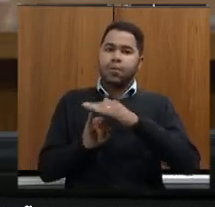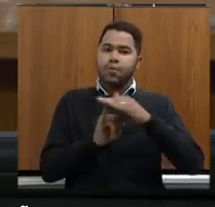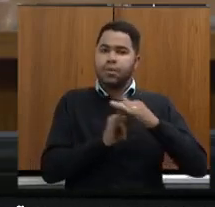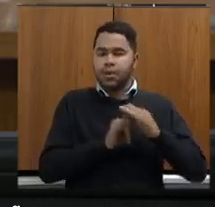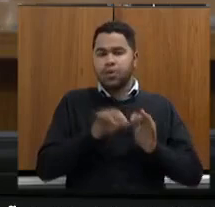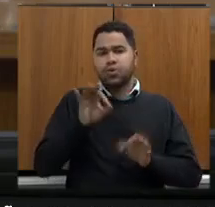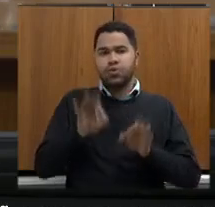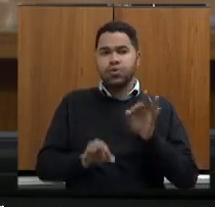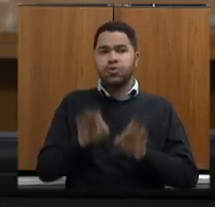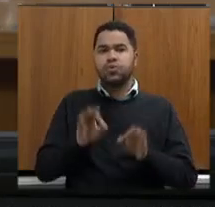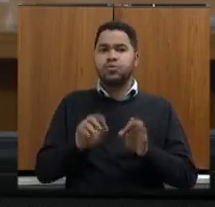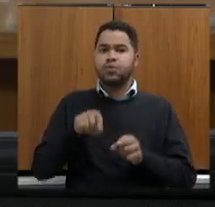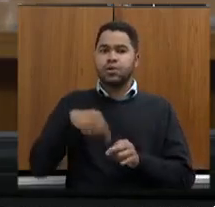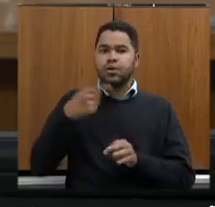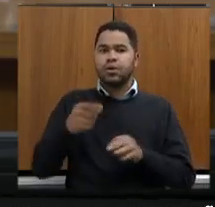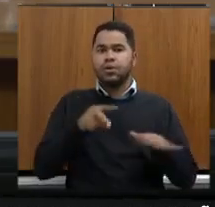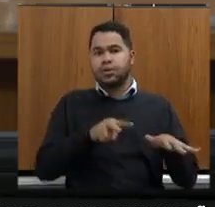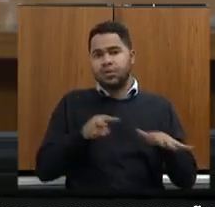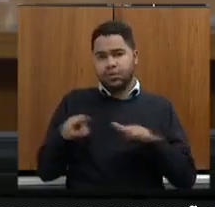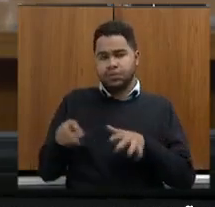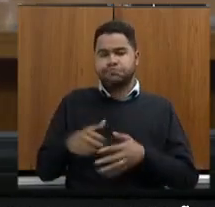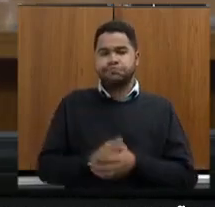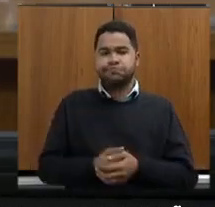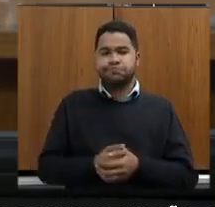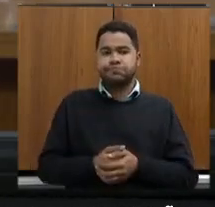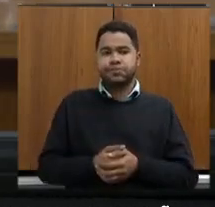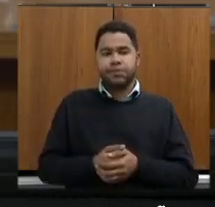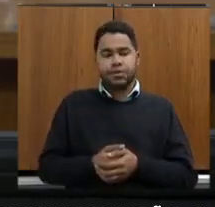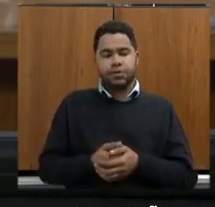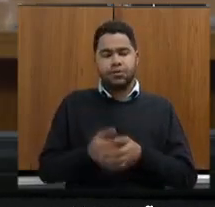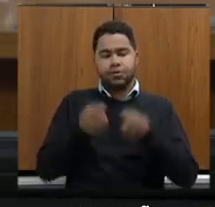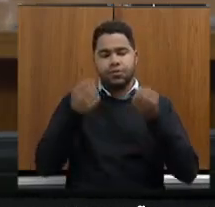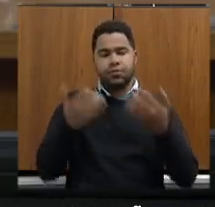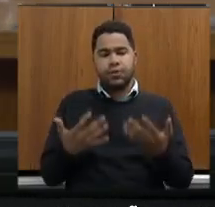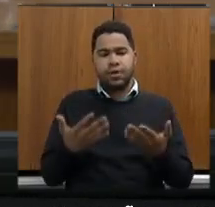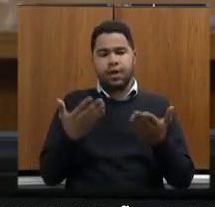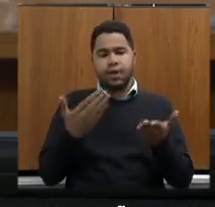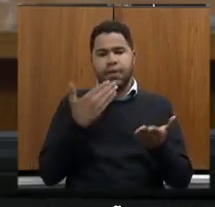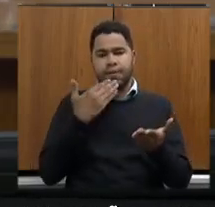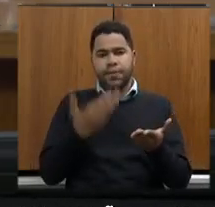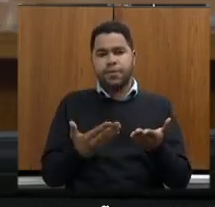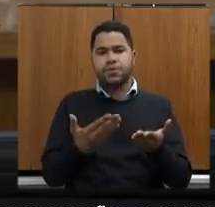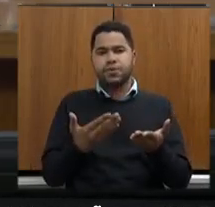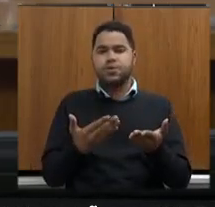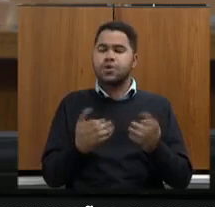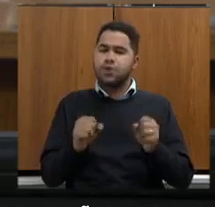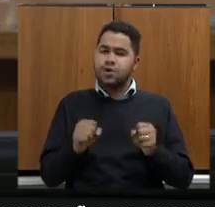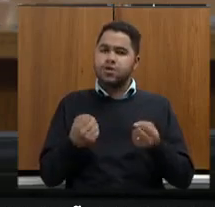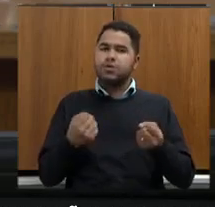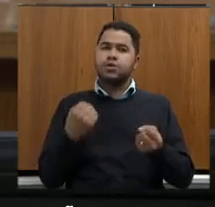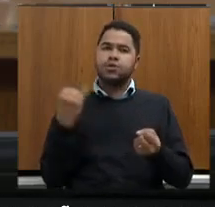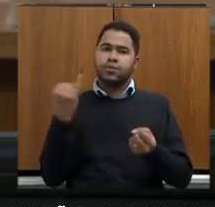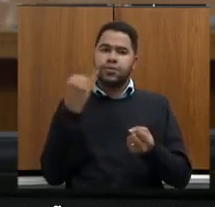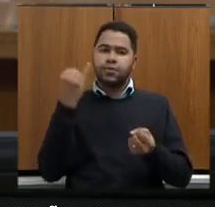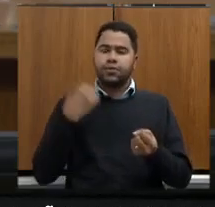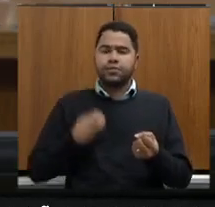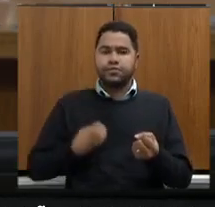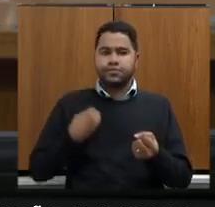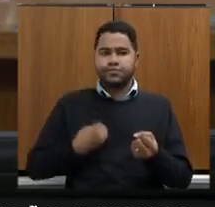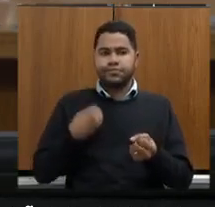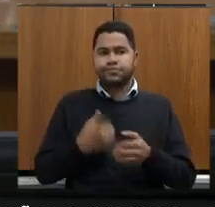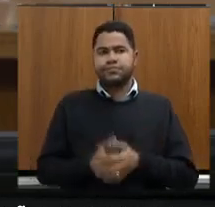de Justiça na próxima semana e falarei com eles desse pedido é reforçar a importância dessa